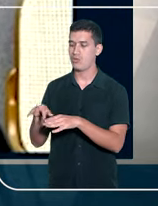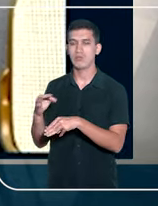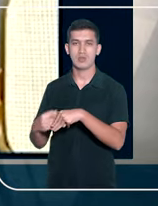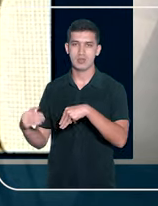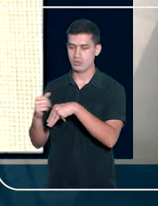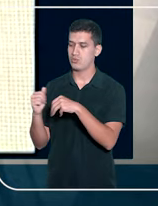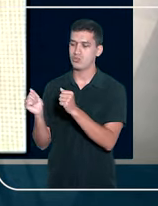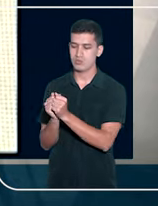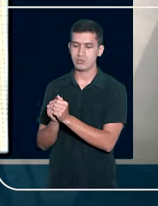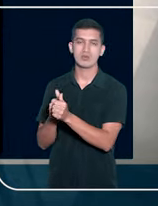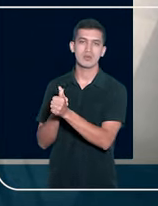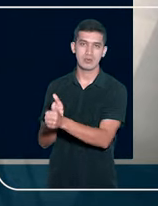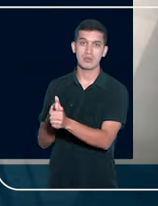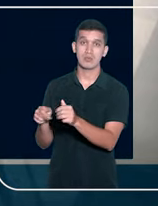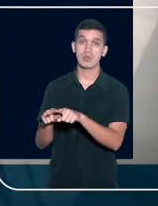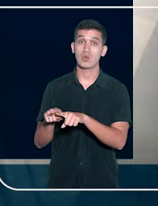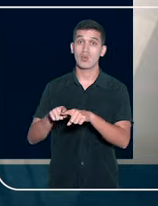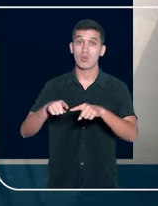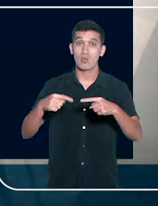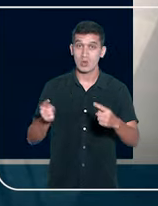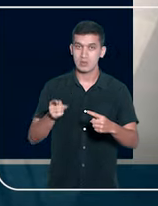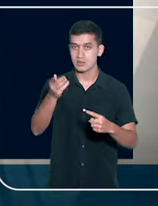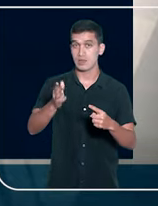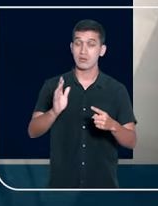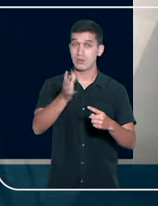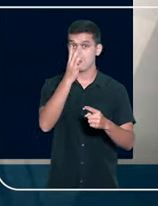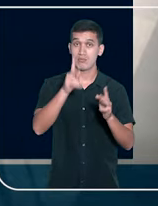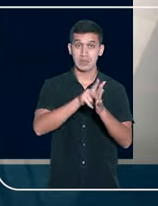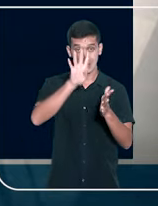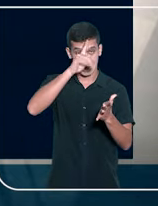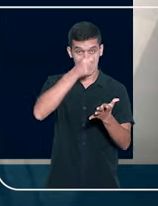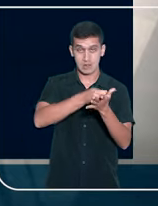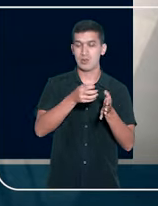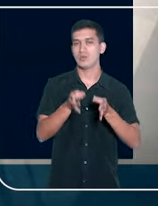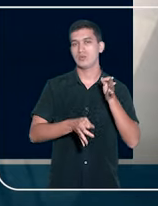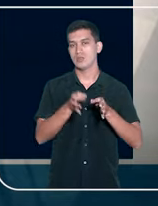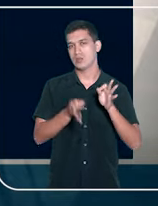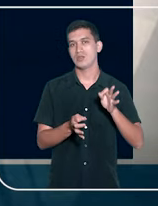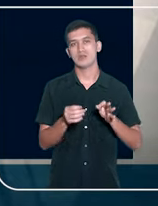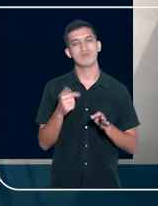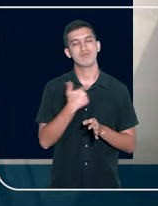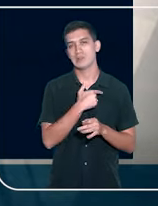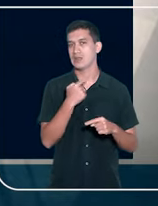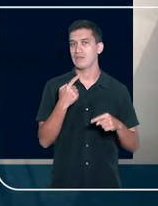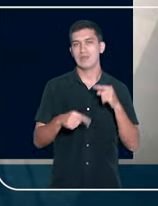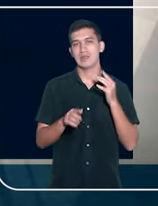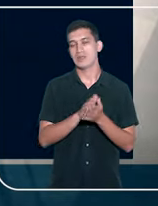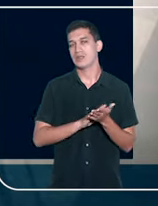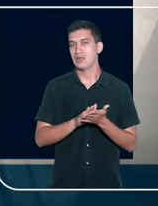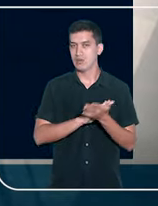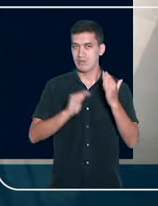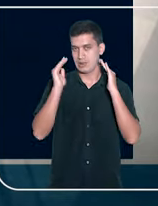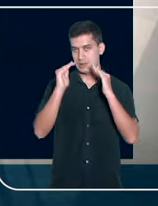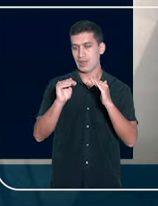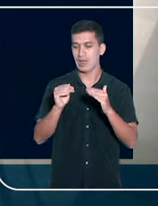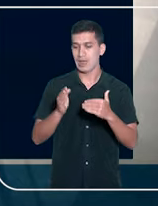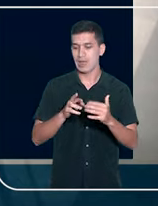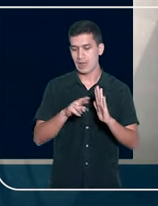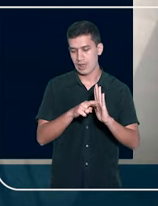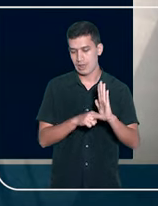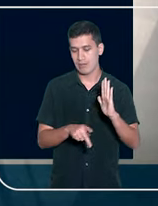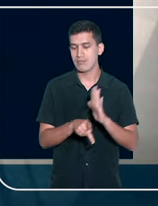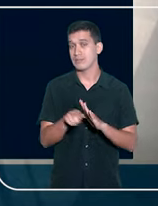pelos demais ministros no sentido de que quando o procedimento decorre de determinação da Justiça não faz sentido seguir o rito